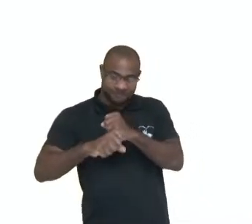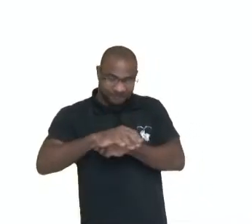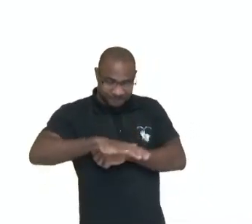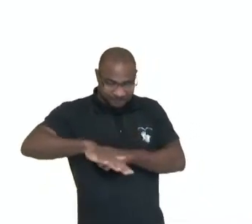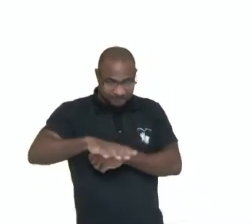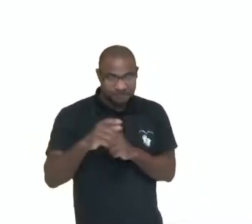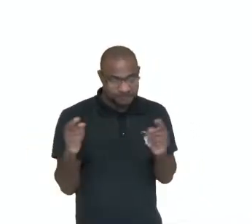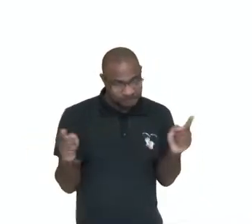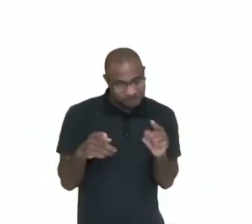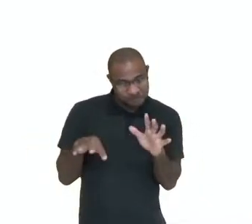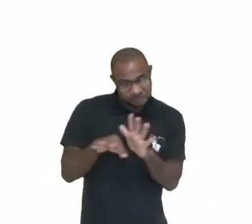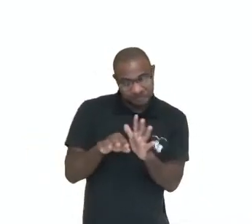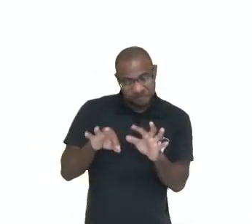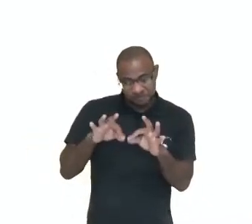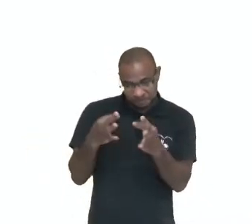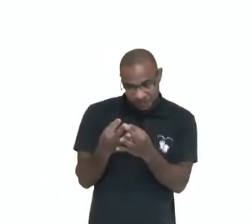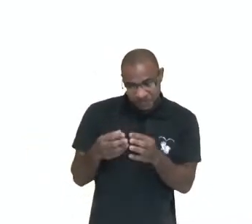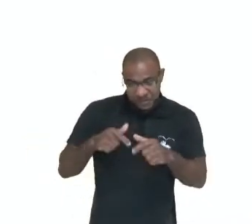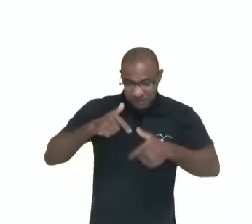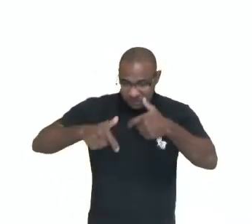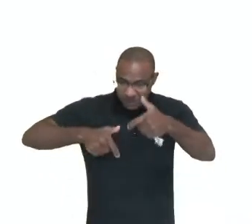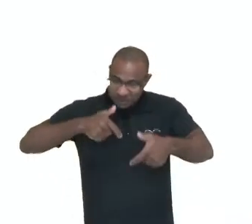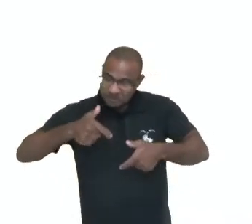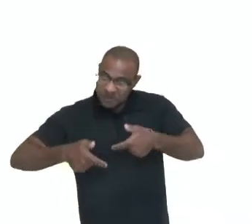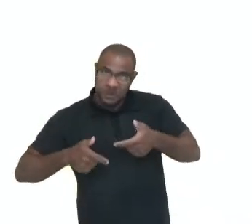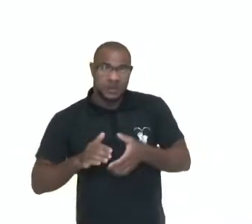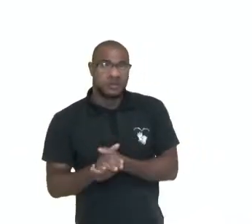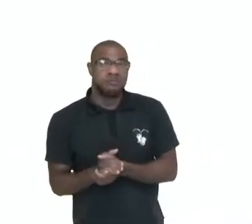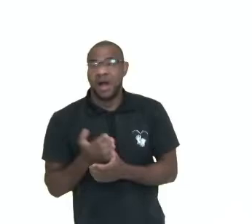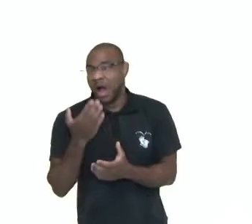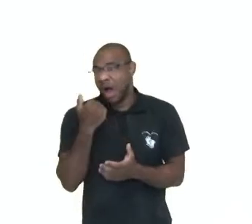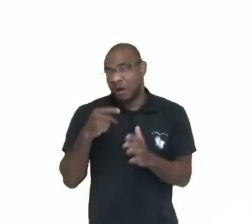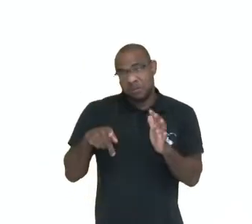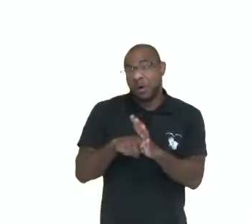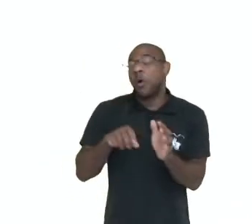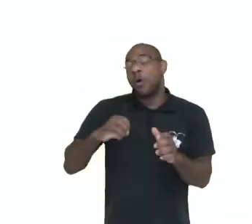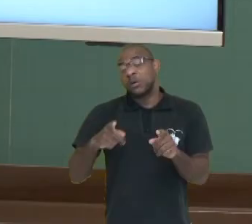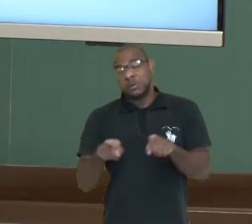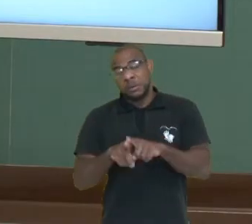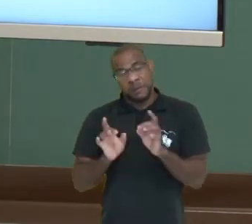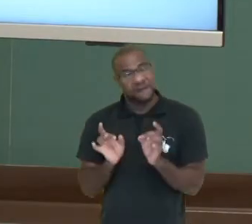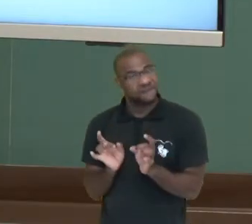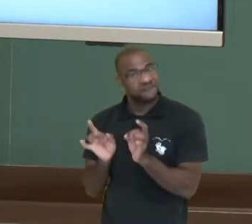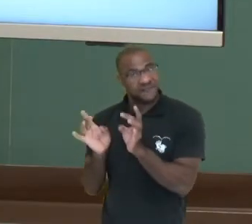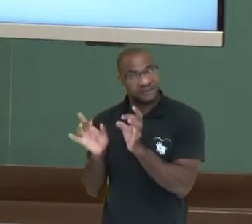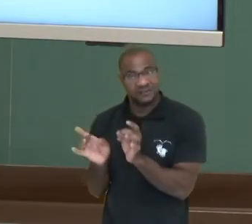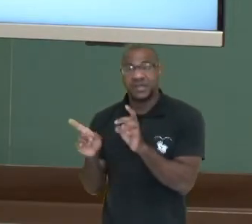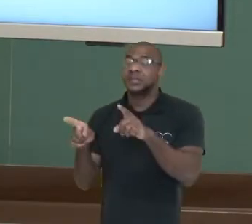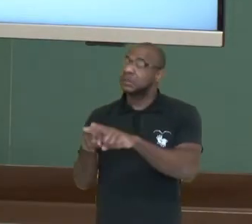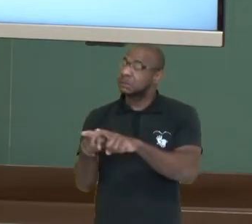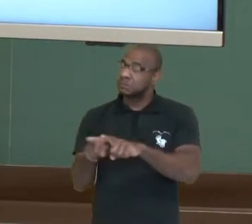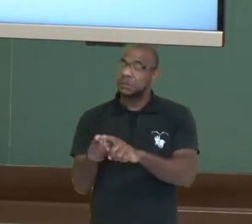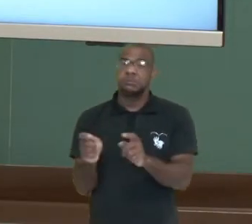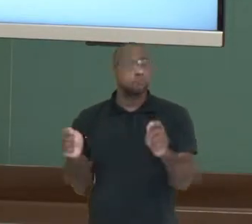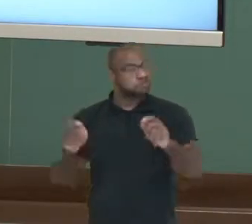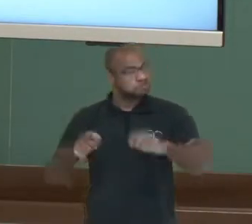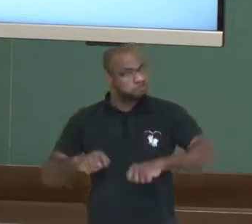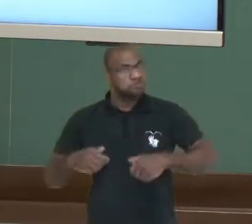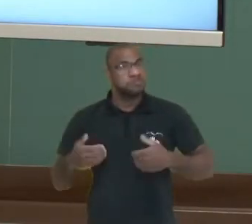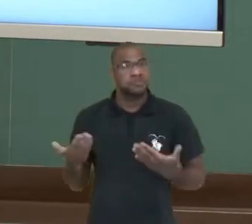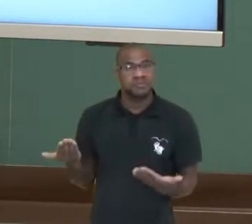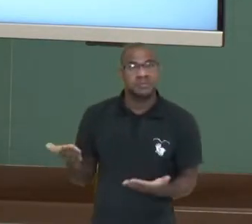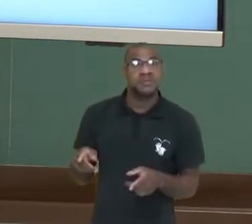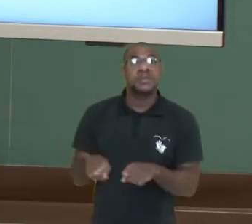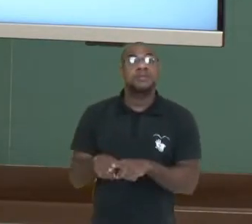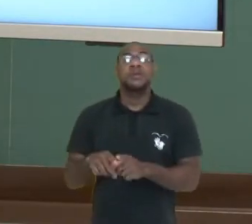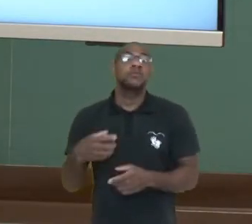de maneira intensiva, ou seja, maximizando a produção, de uma maneira bastante intensificada, e também